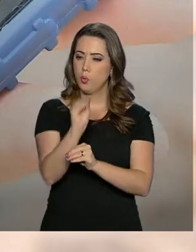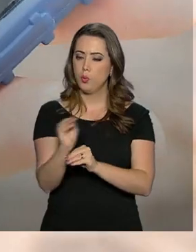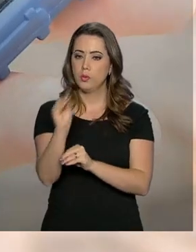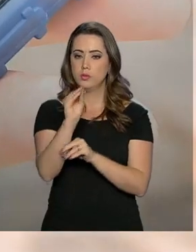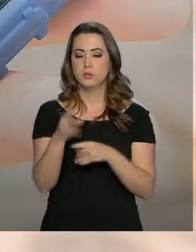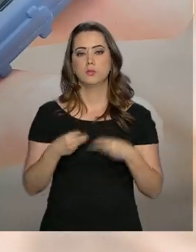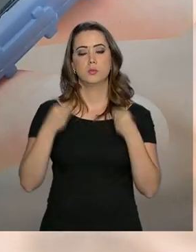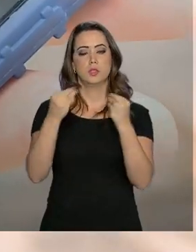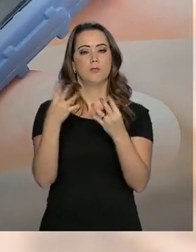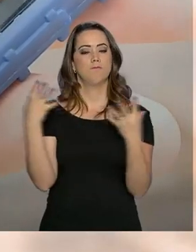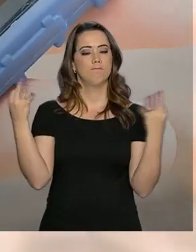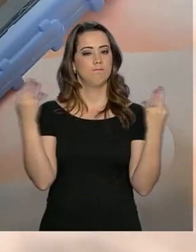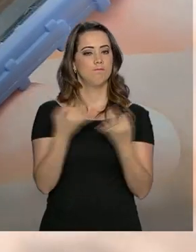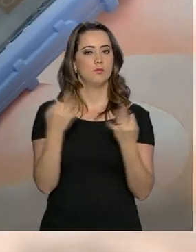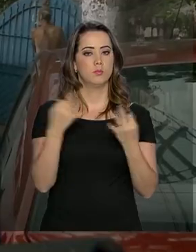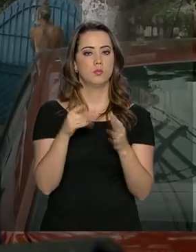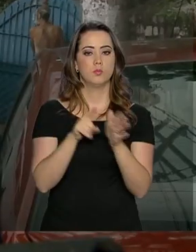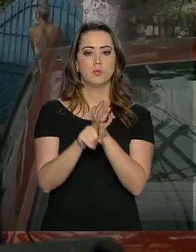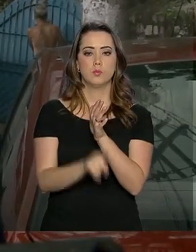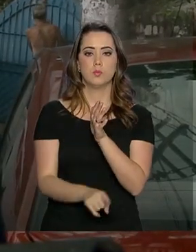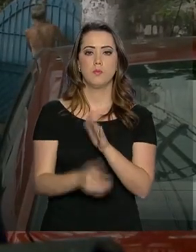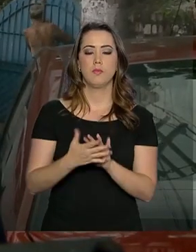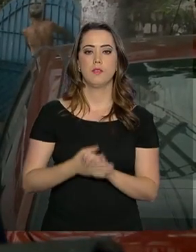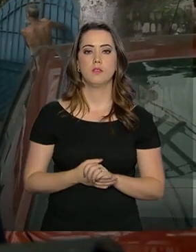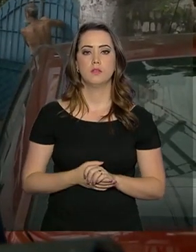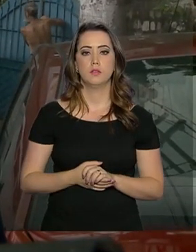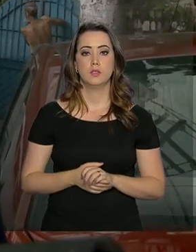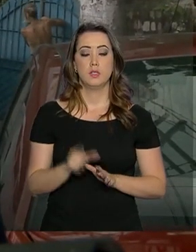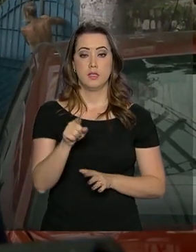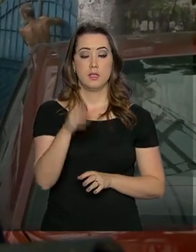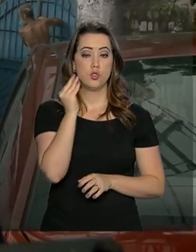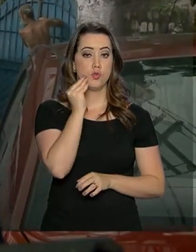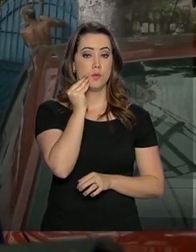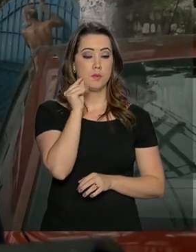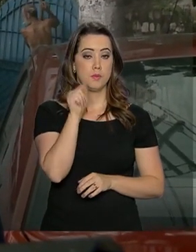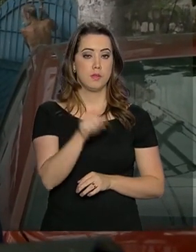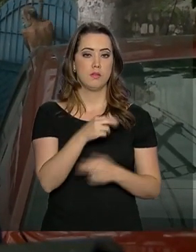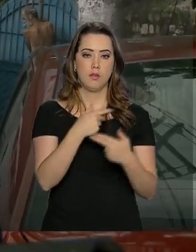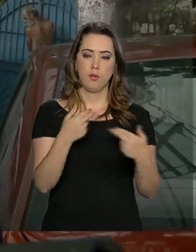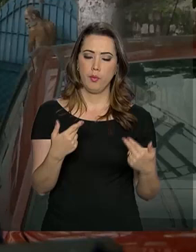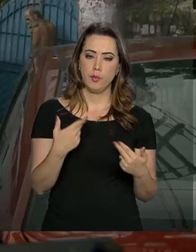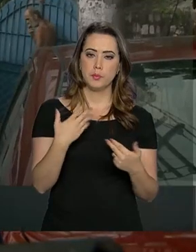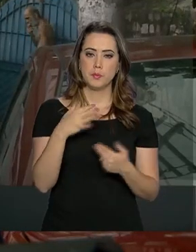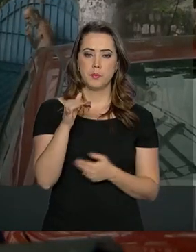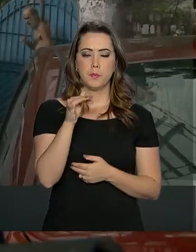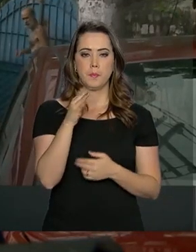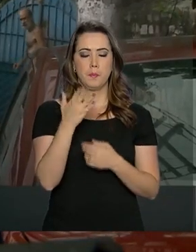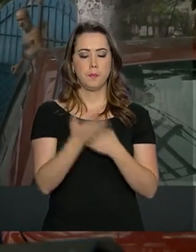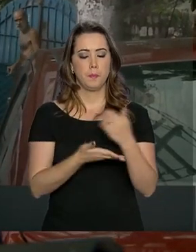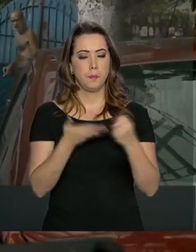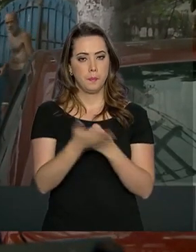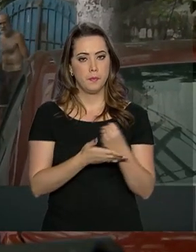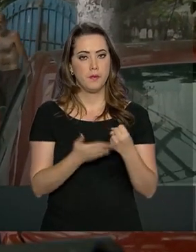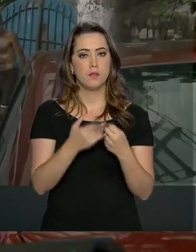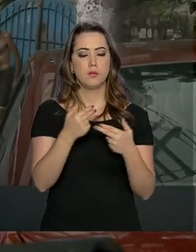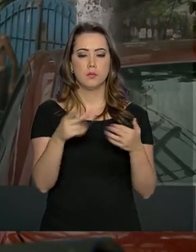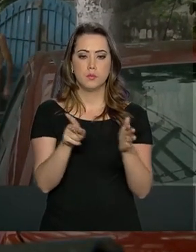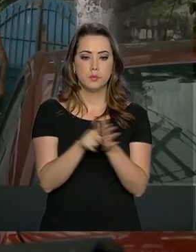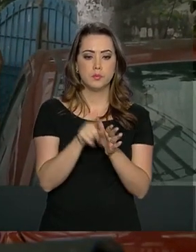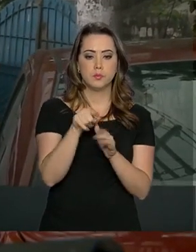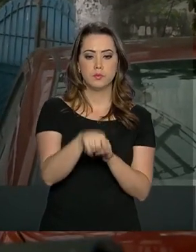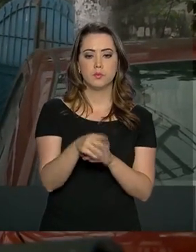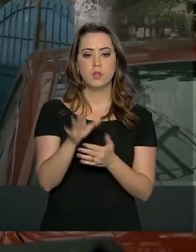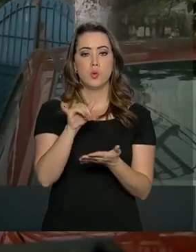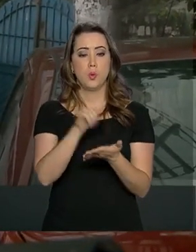garantir o sucesso do censo. É nele que a gente vai testar algumas funcionalidades técnicas do equipamento,